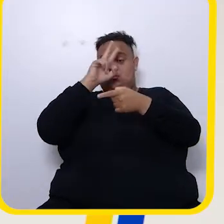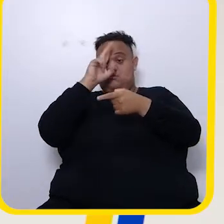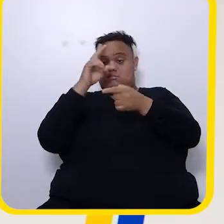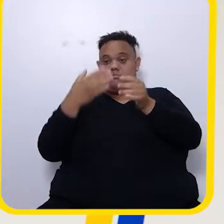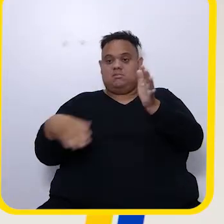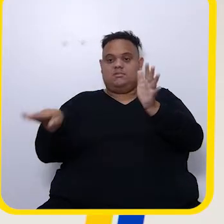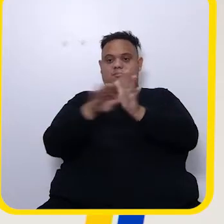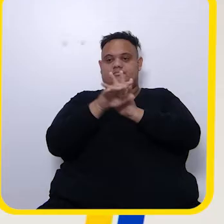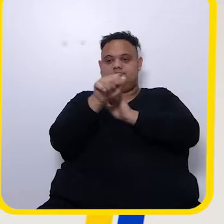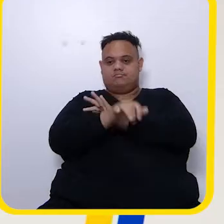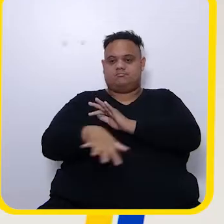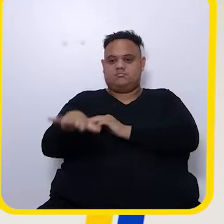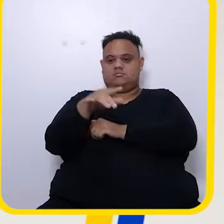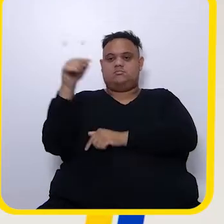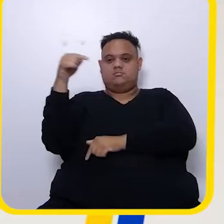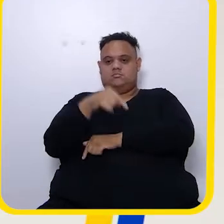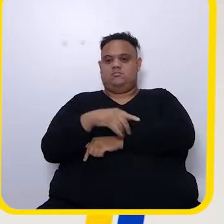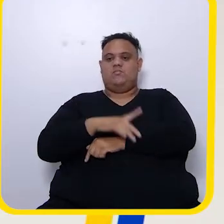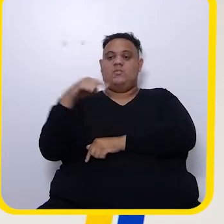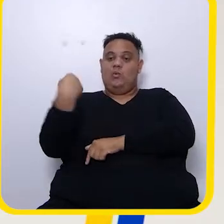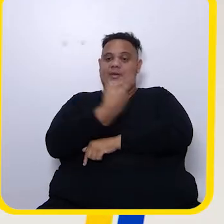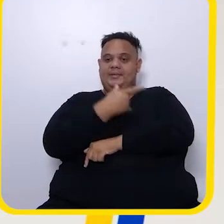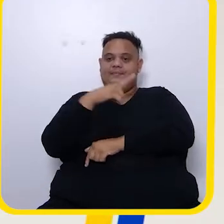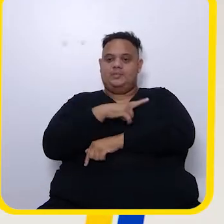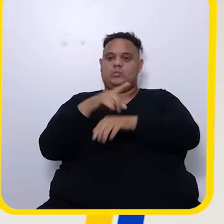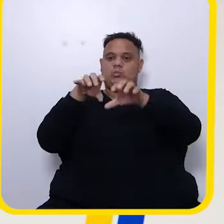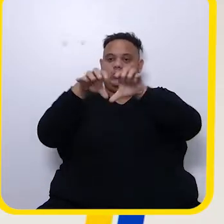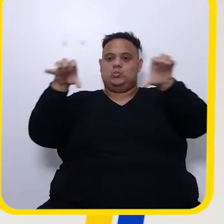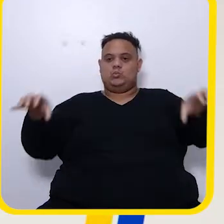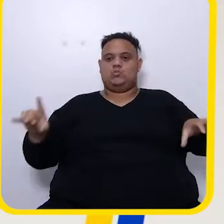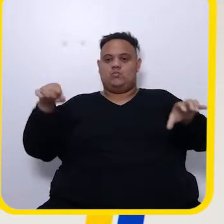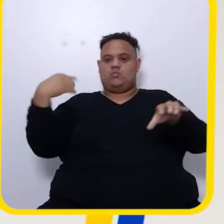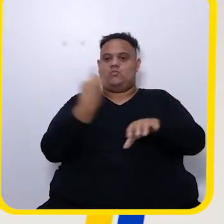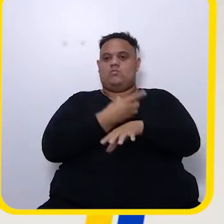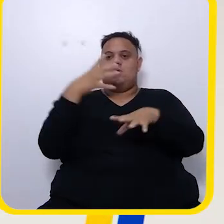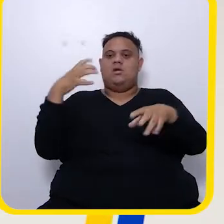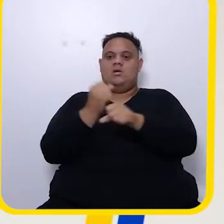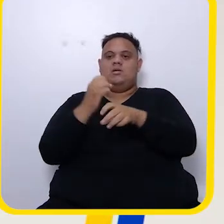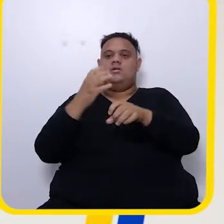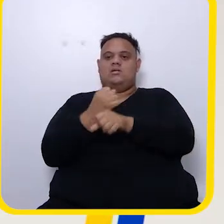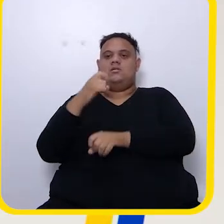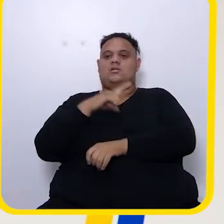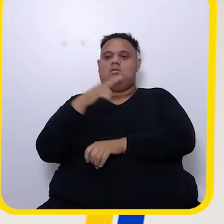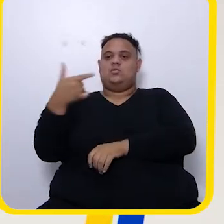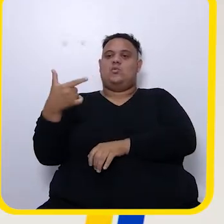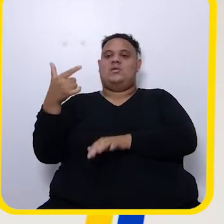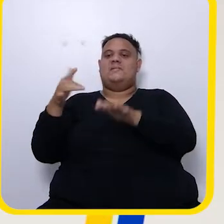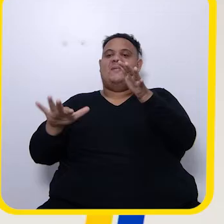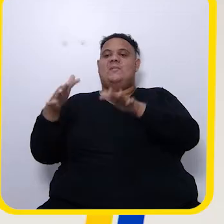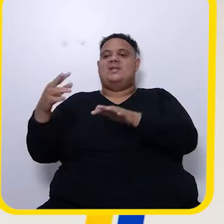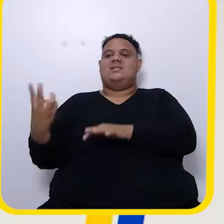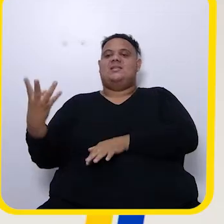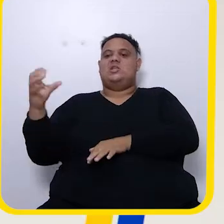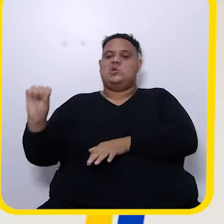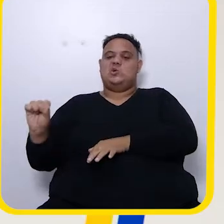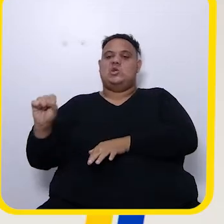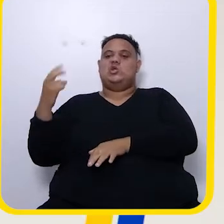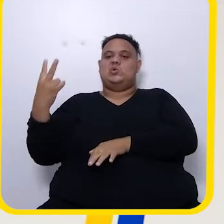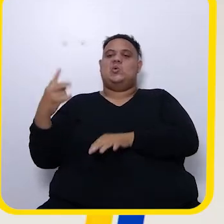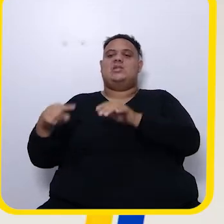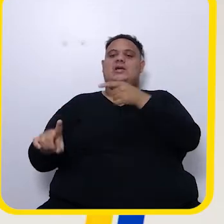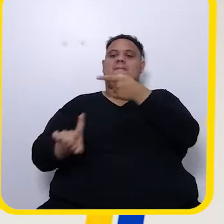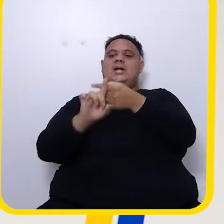nesse passo aqui, a gente tem que dividir a nossa conta, né? Porque a gente tem 2 mais ou menos 38. Então é 2 mais